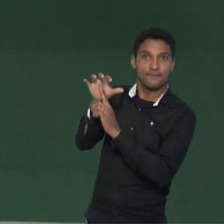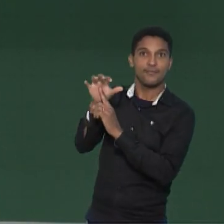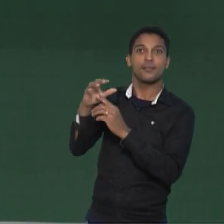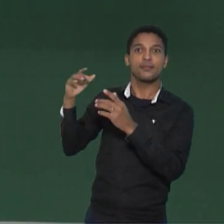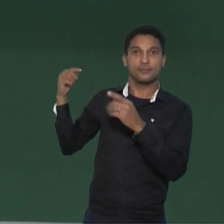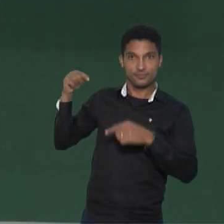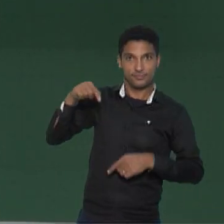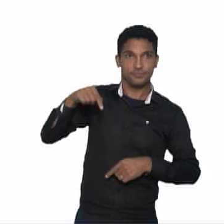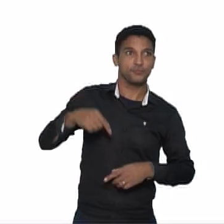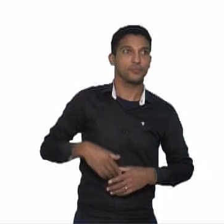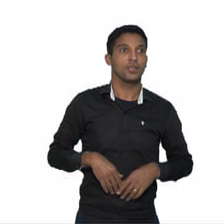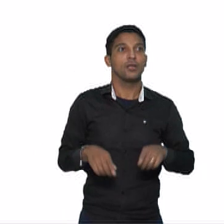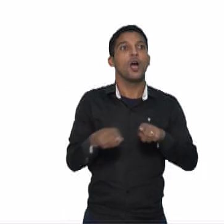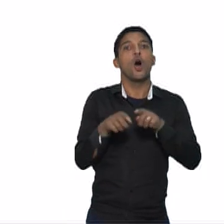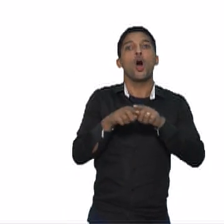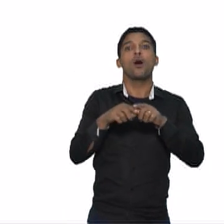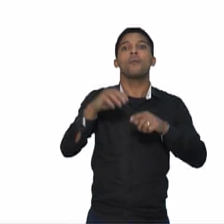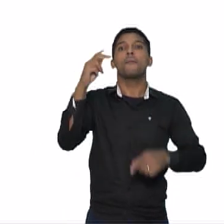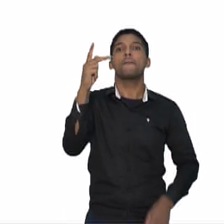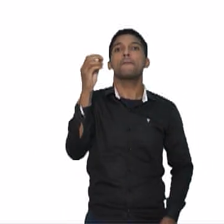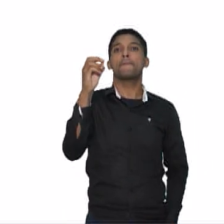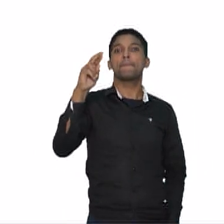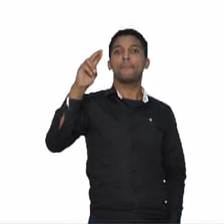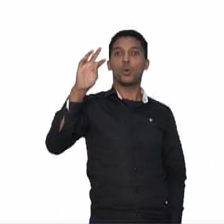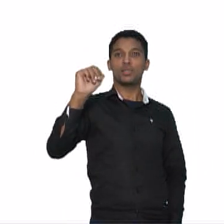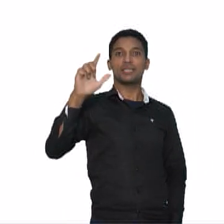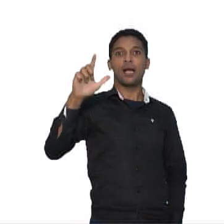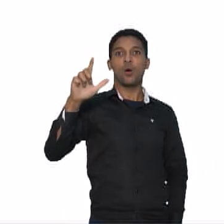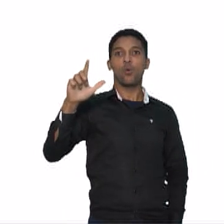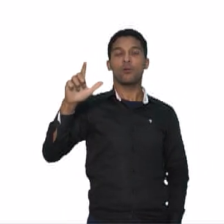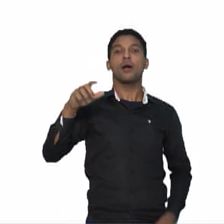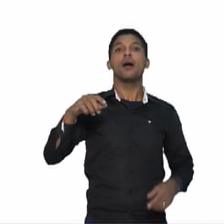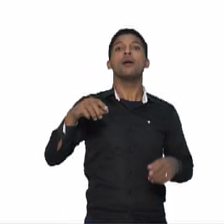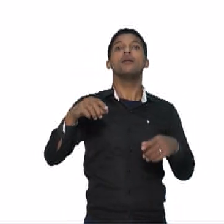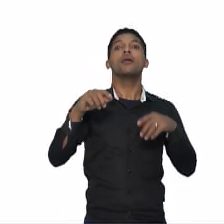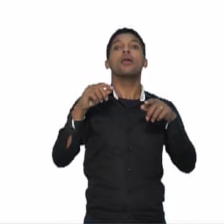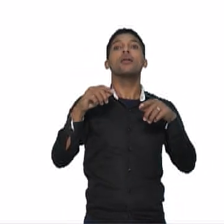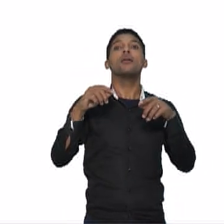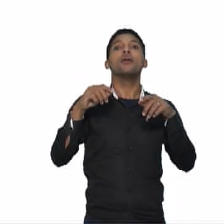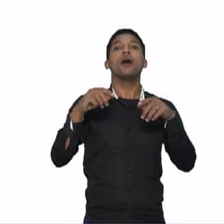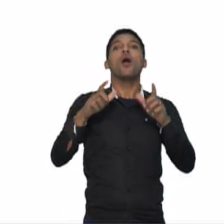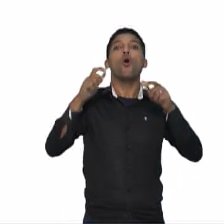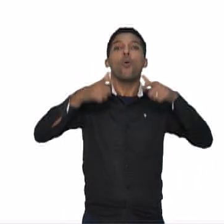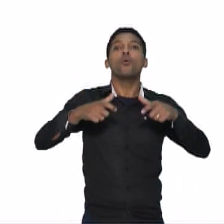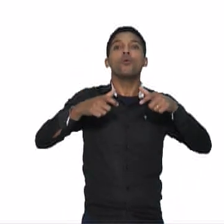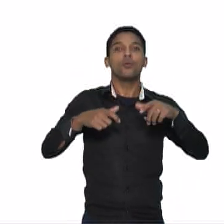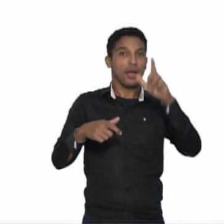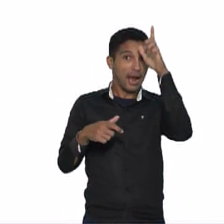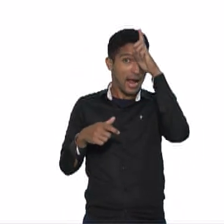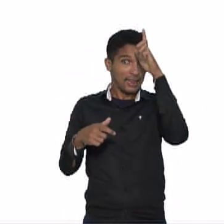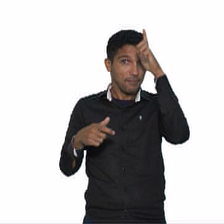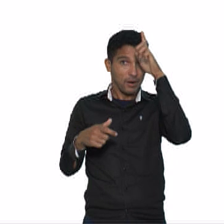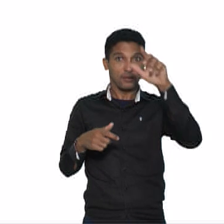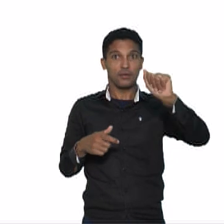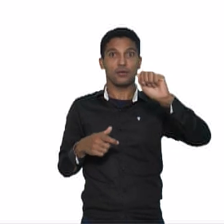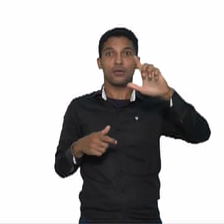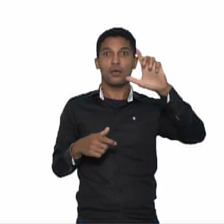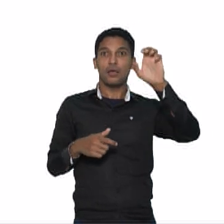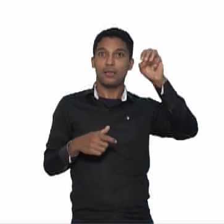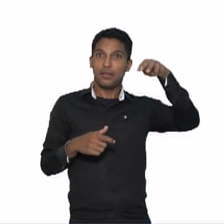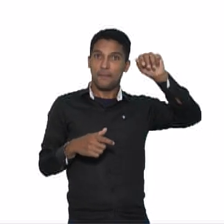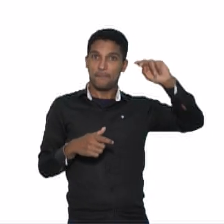Aí o Portal de Brandemburgo, né, na Alemanha, de Carl Gotthard Langhans, 1789